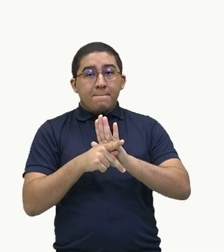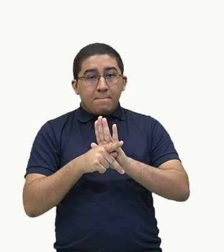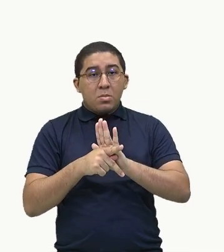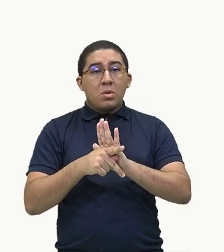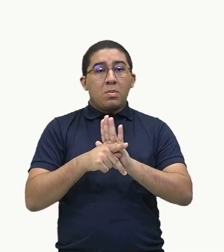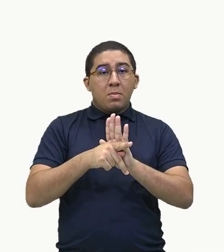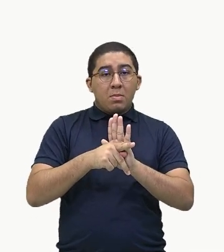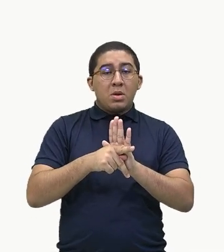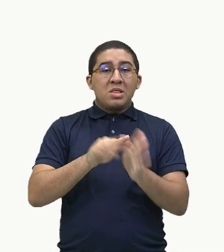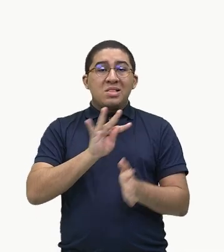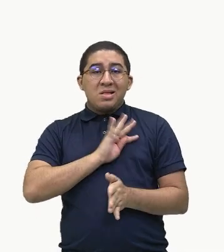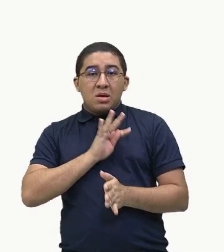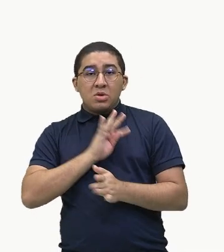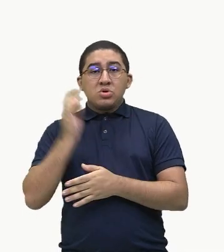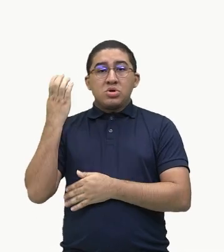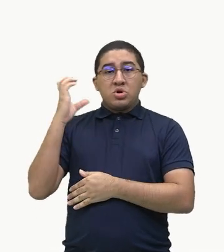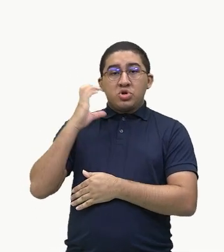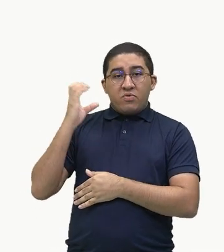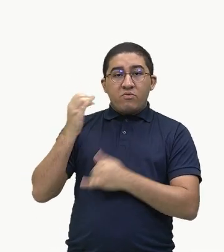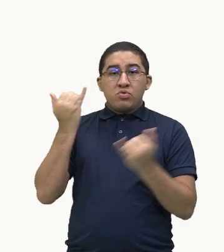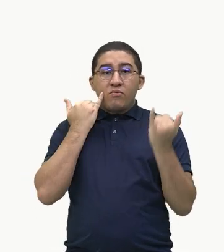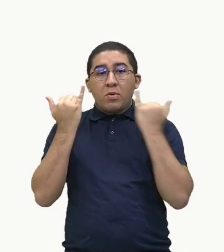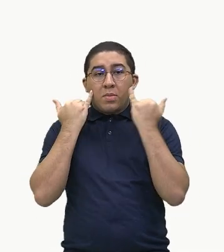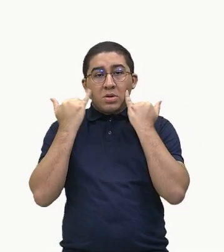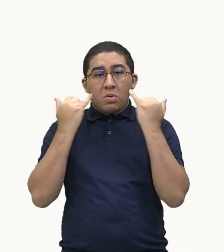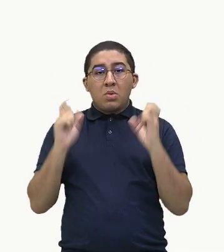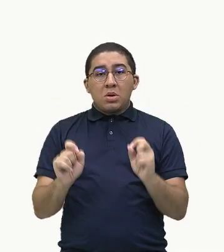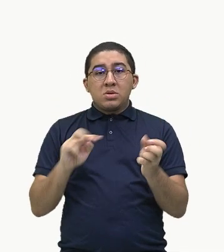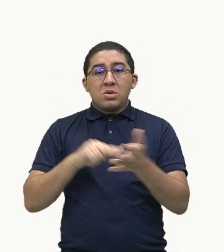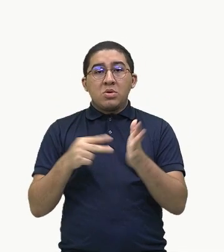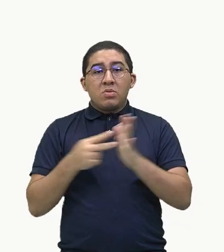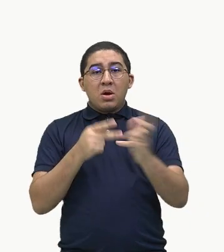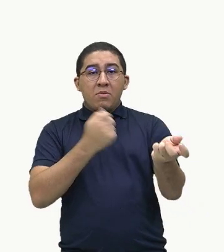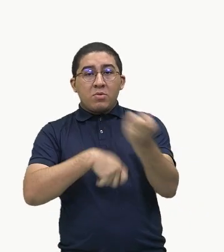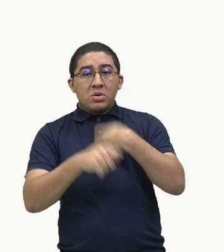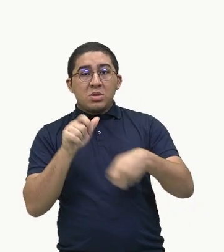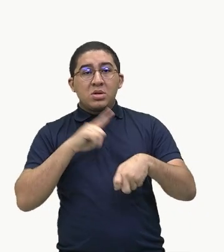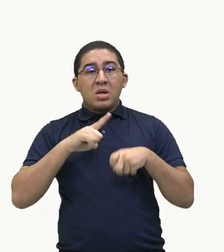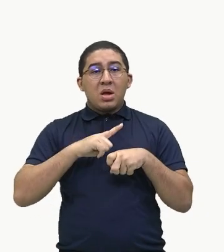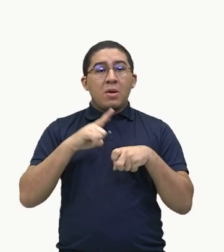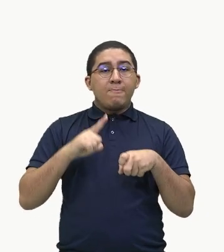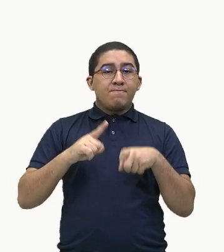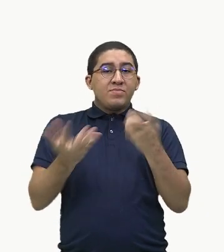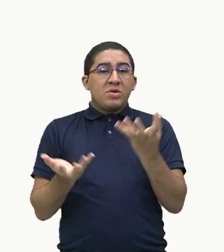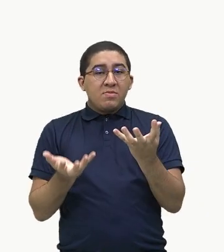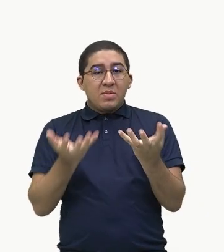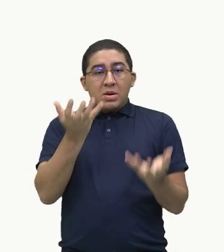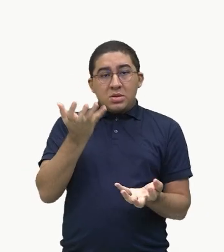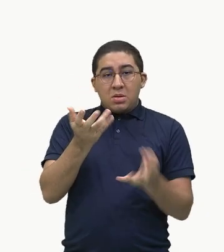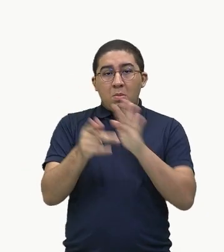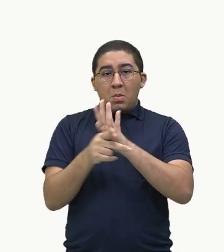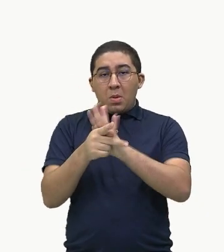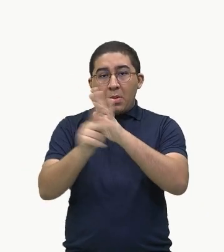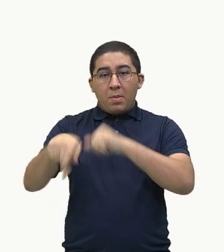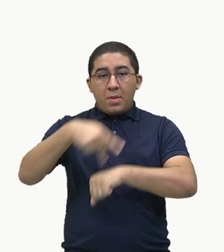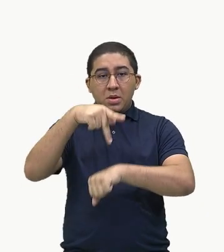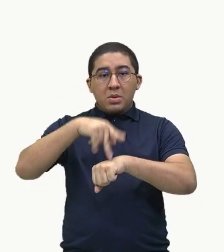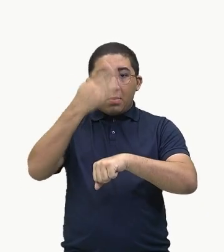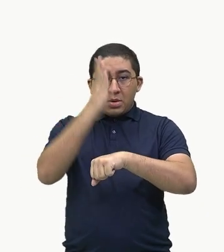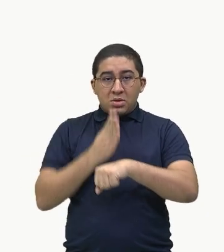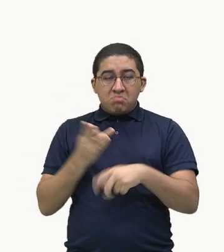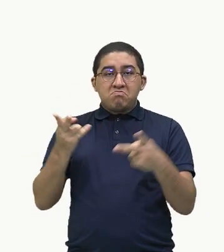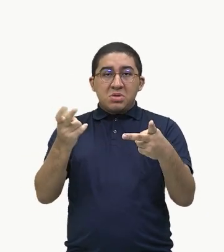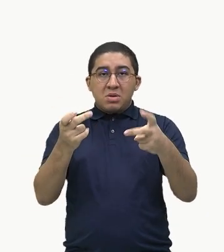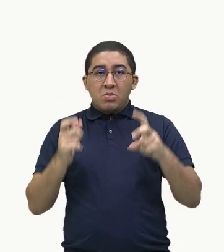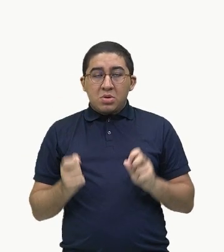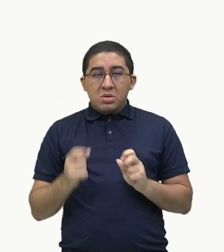espalham de forma desigual, né? Então, se a gente for falar sobre essa questão de igualdade, de desigualdade social do nosso país, a gente vai perceber